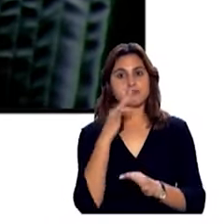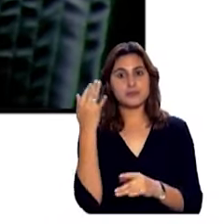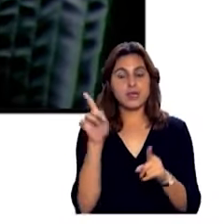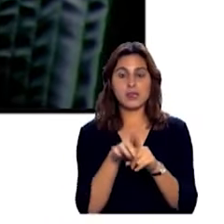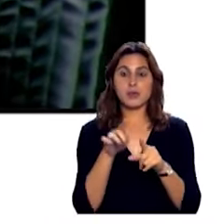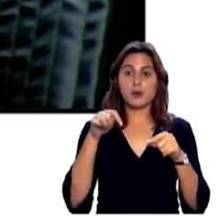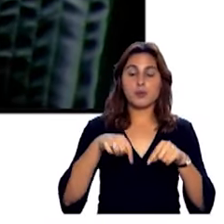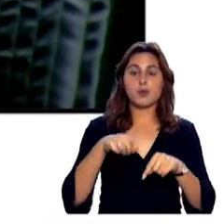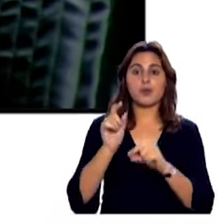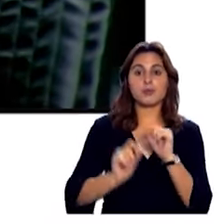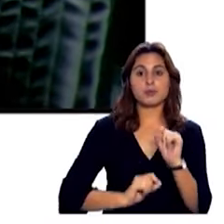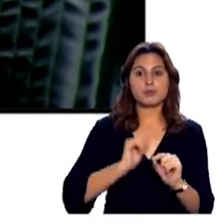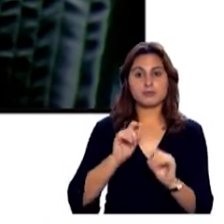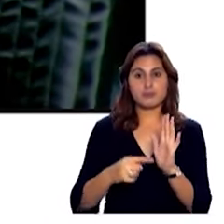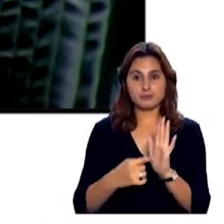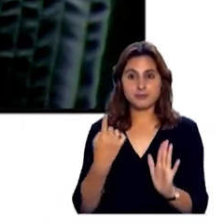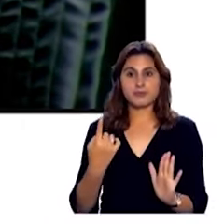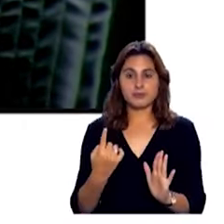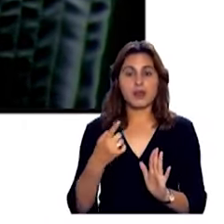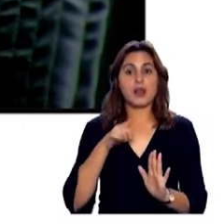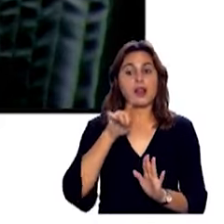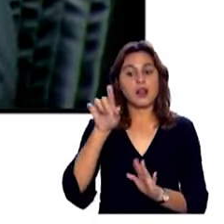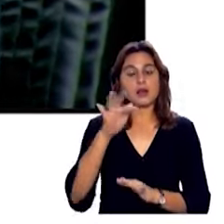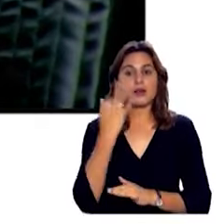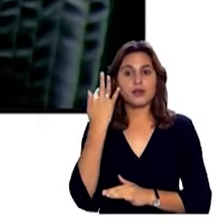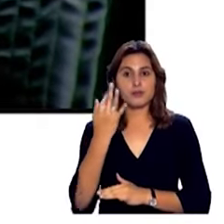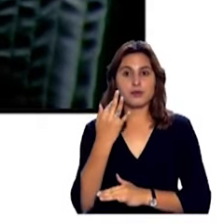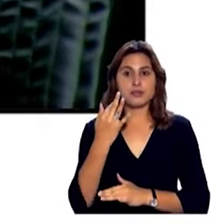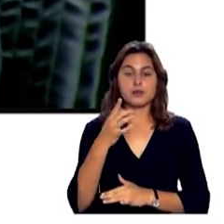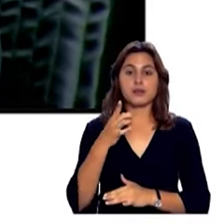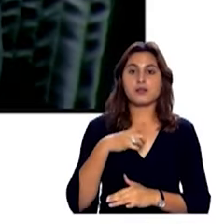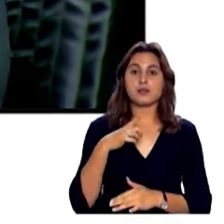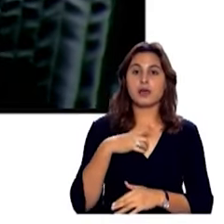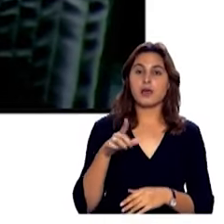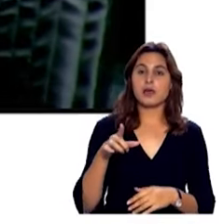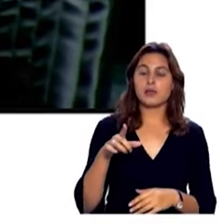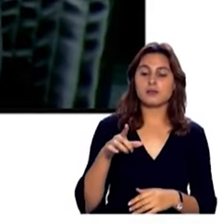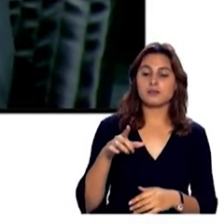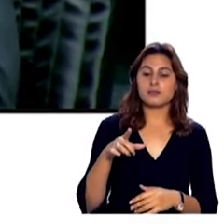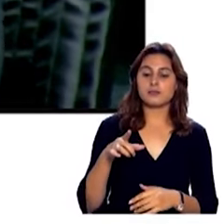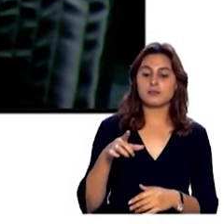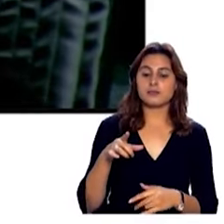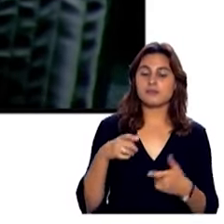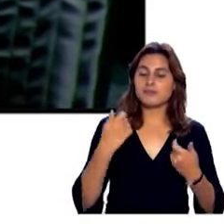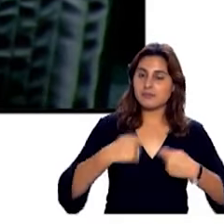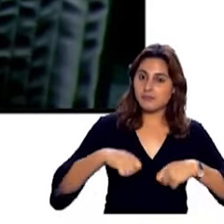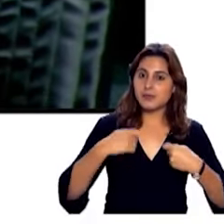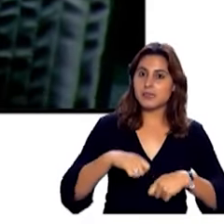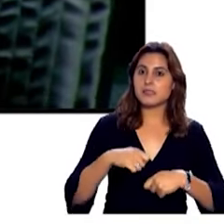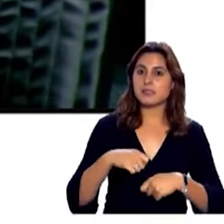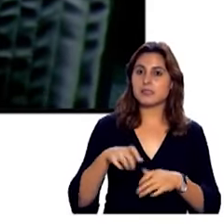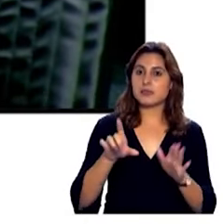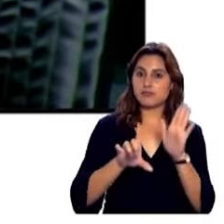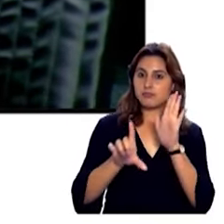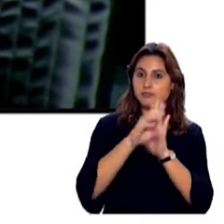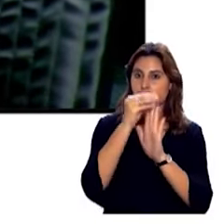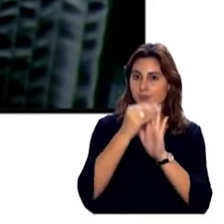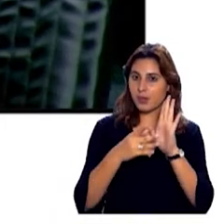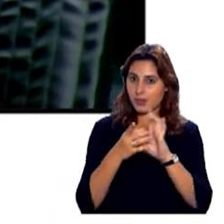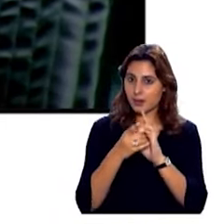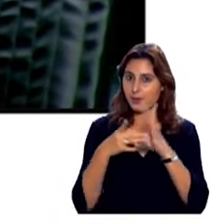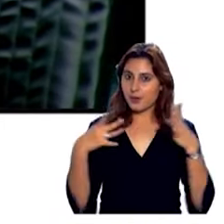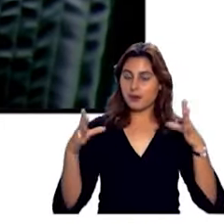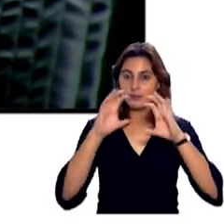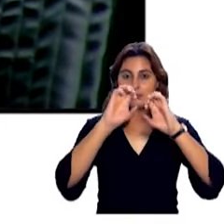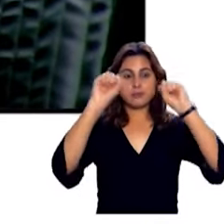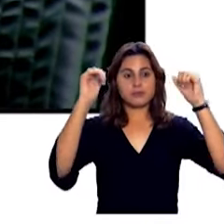que primeiro lugar na França até mesmo essa origem e essa necessidade de legitimação democrática da corte de cassação